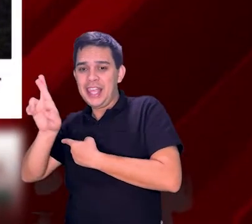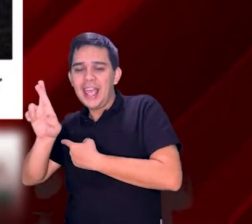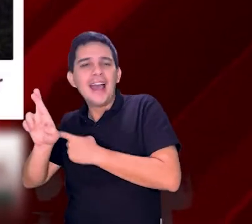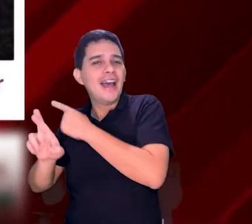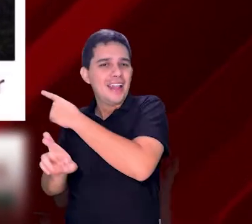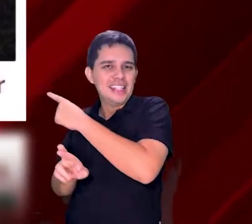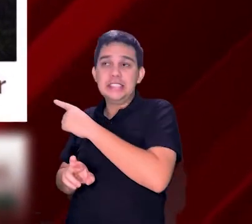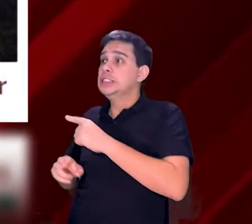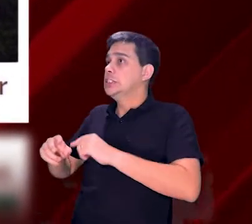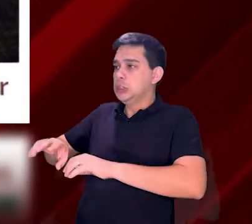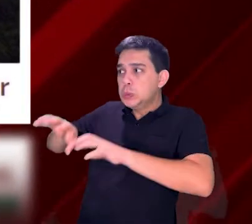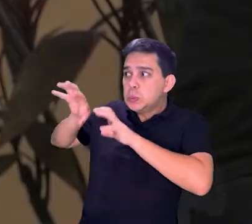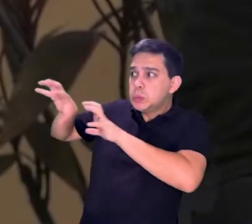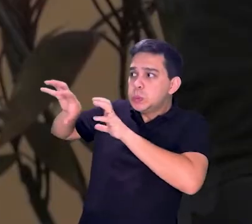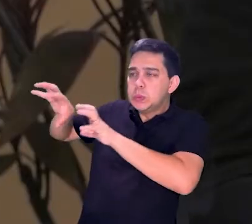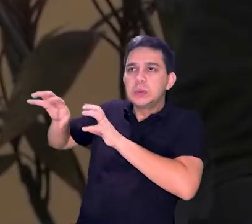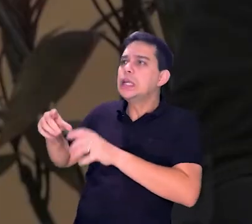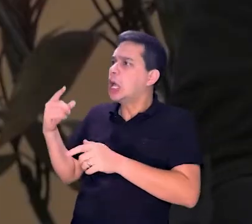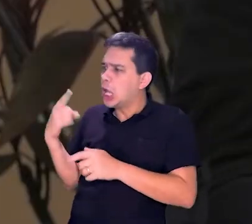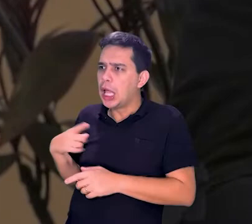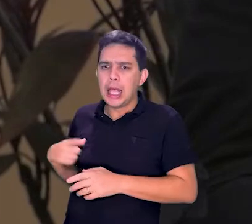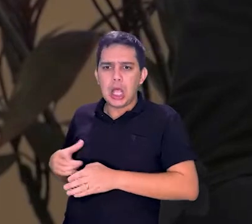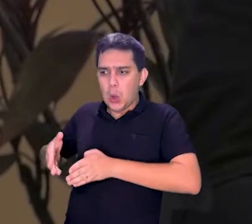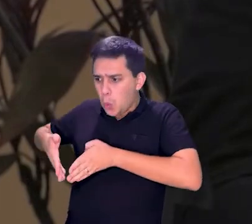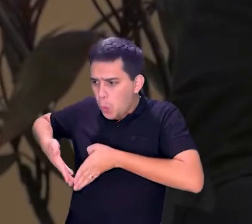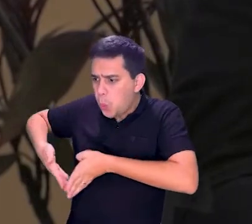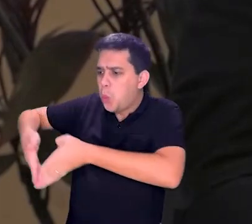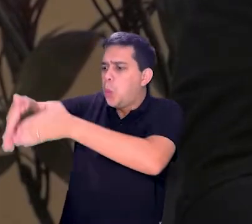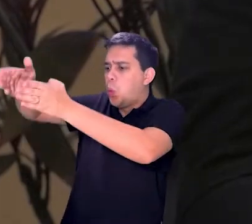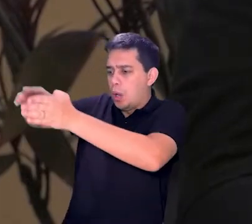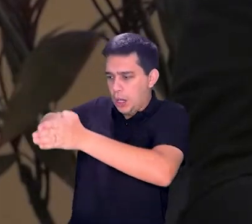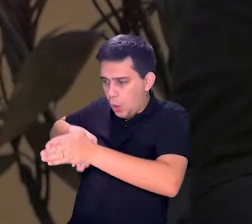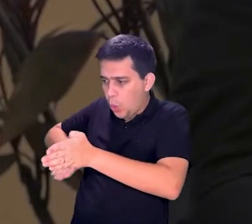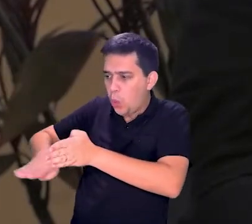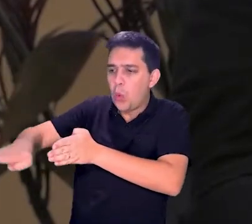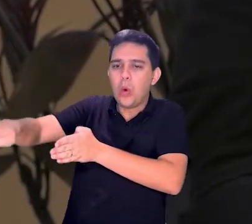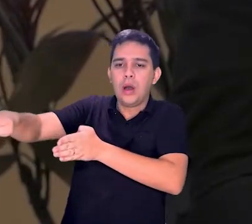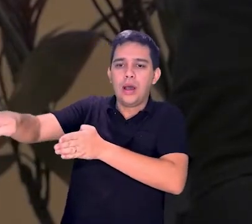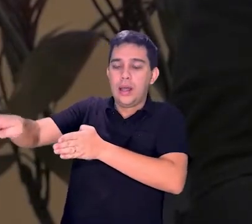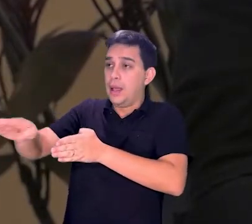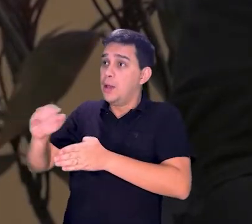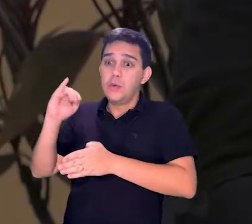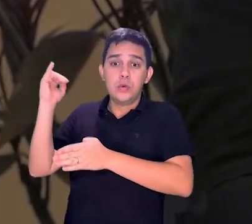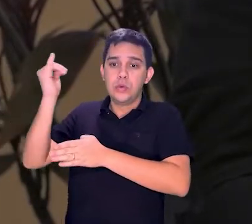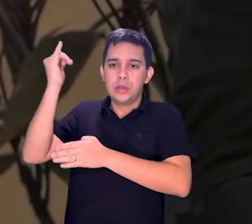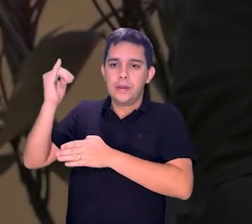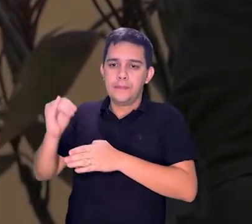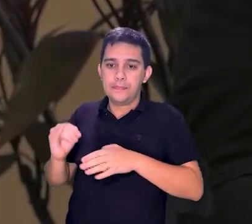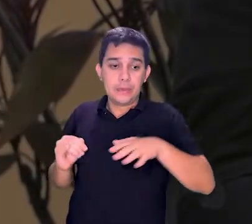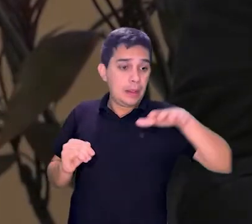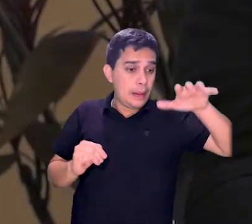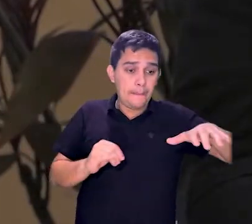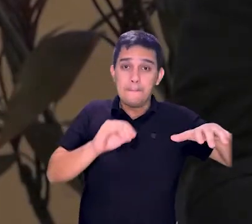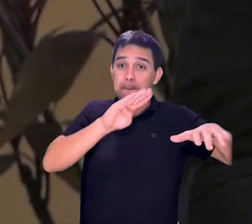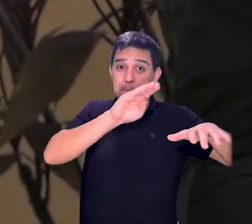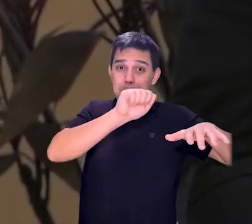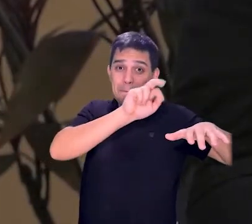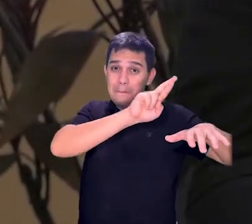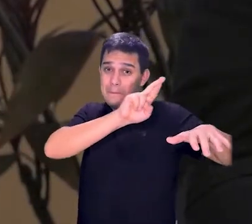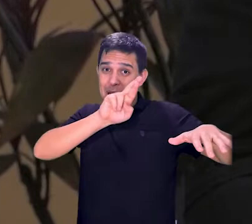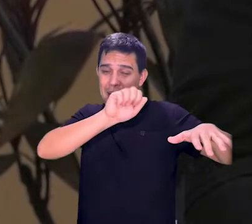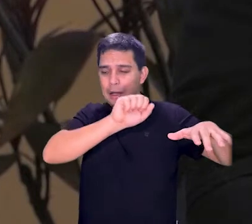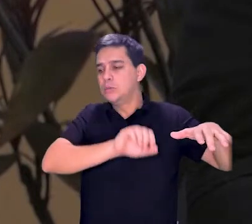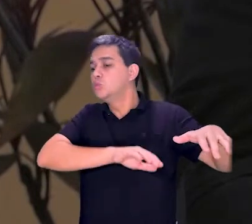foi altíssima. Eu sei. Porque eu ali sei. Era uma ligação da Barra com a Zona Sul. E